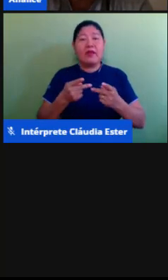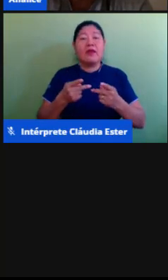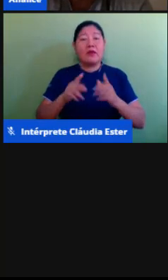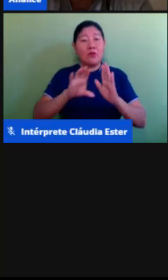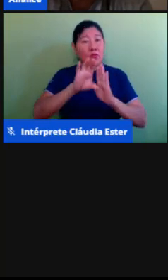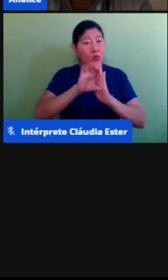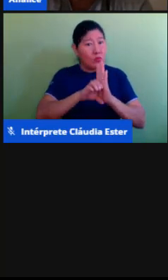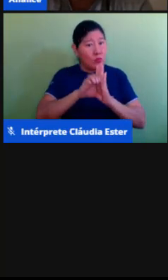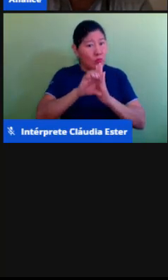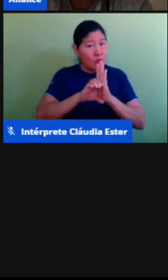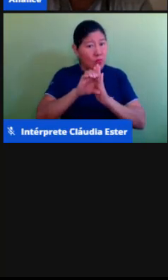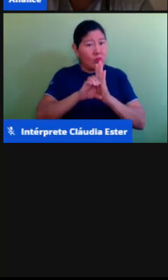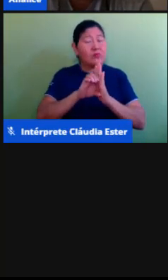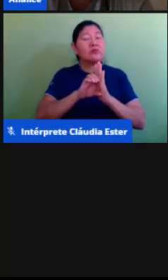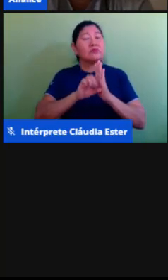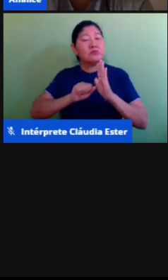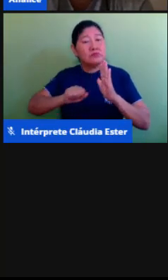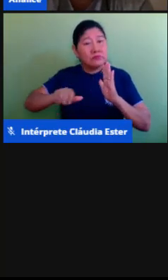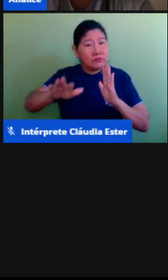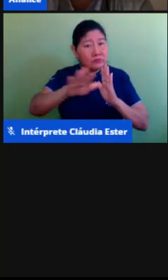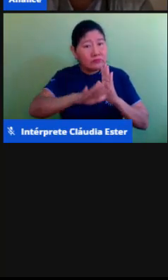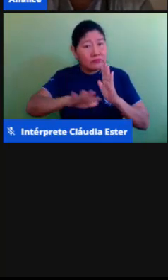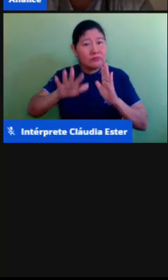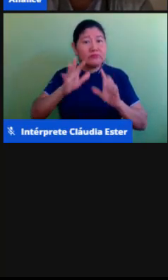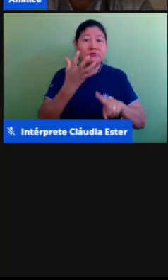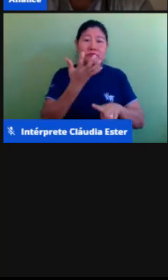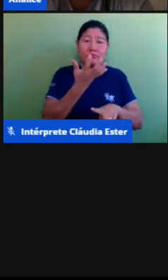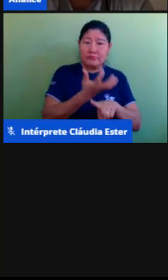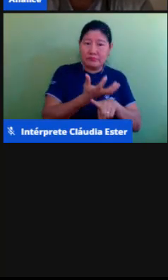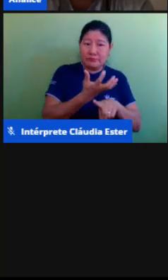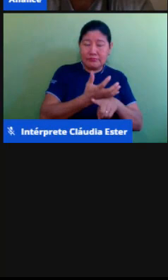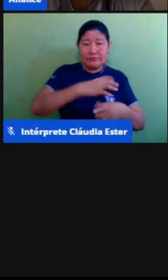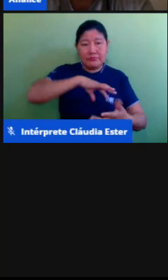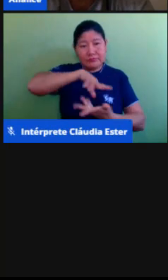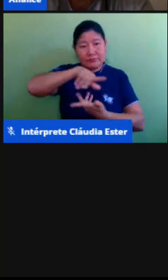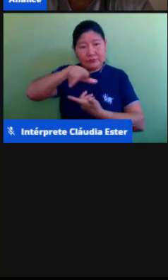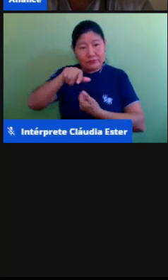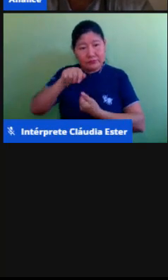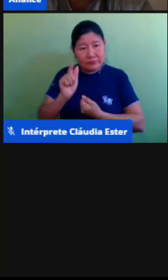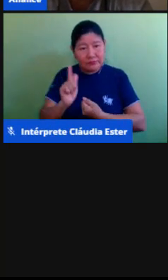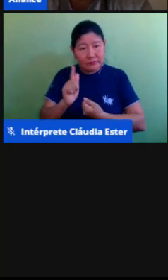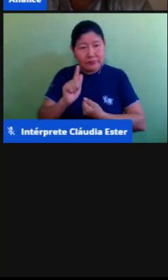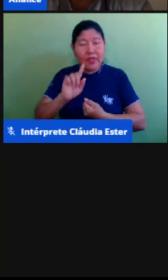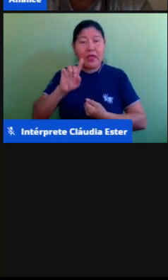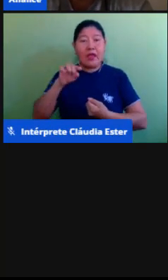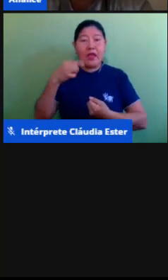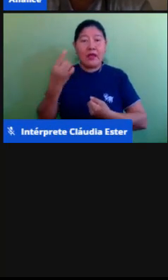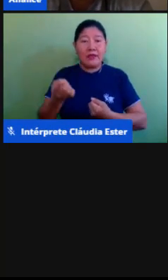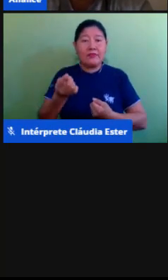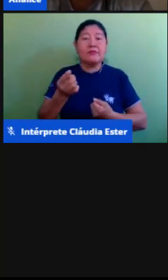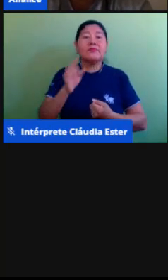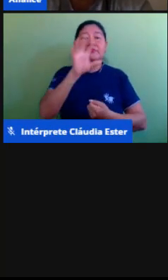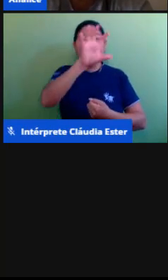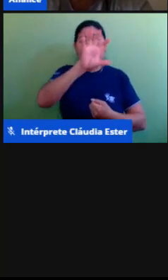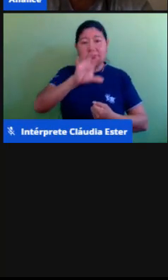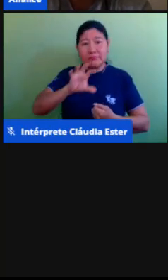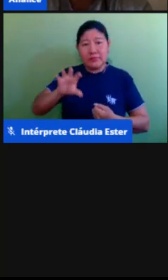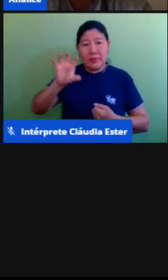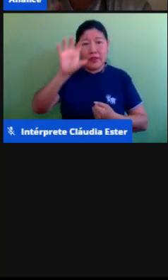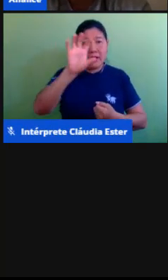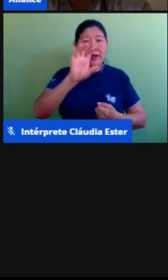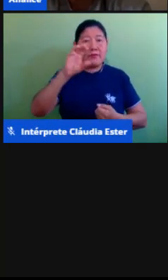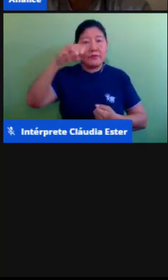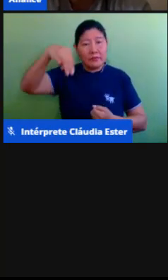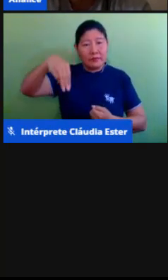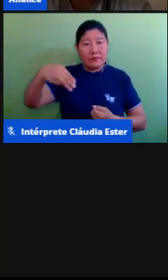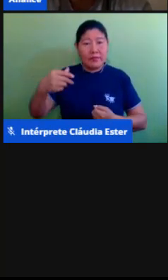no referencial curricular. Aí o Bartman vai falar sobre o projeto Mapa Biomas, como que esses materiais das suas